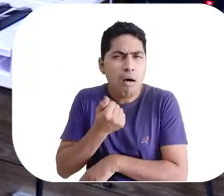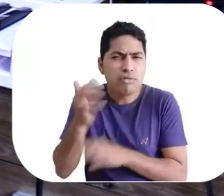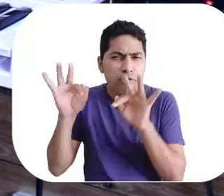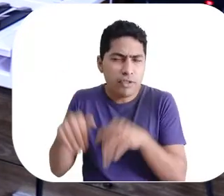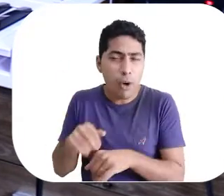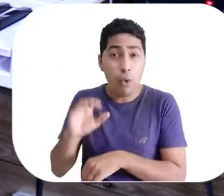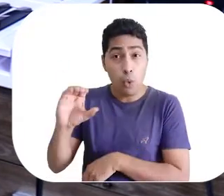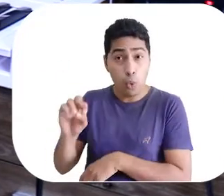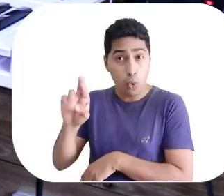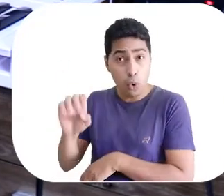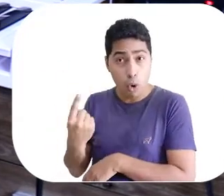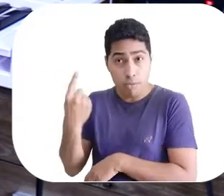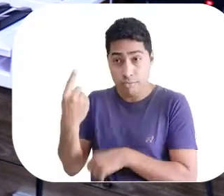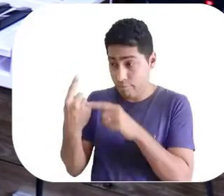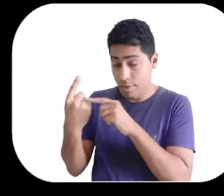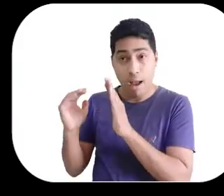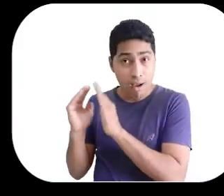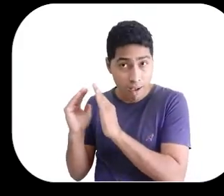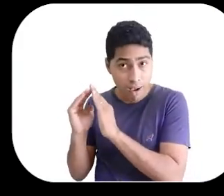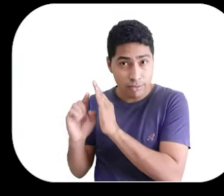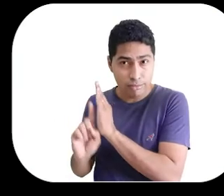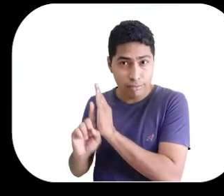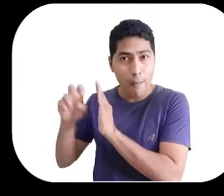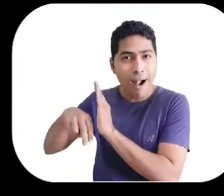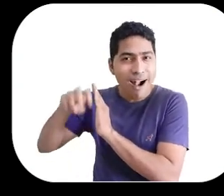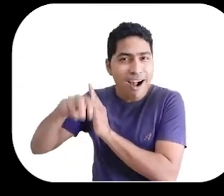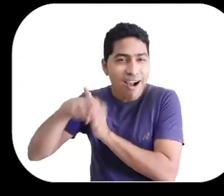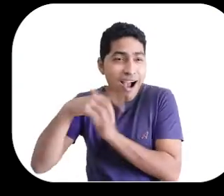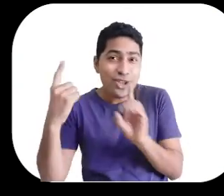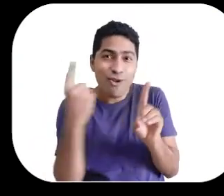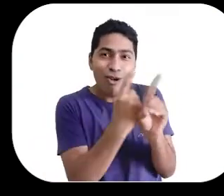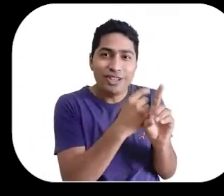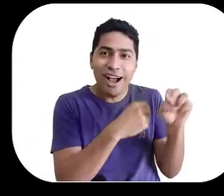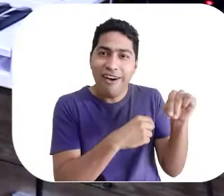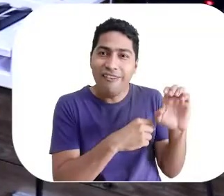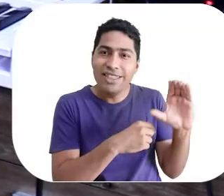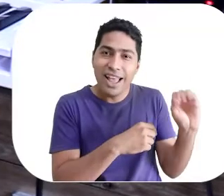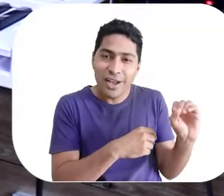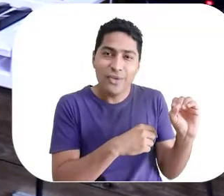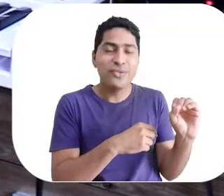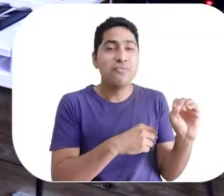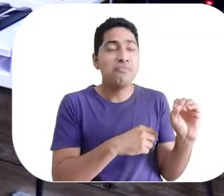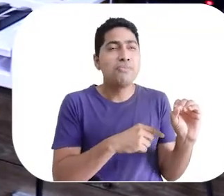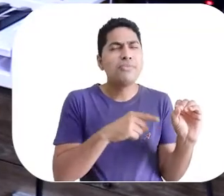quando o Corey ele sai da casa dele para ir encontrar o neto, né? Que depois tem a projeção e tal.